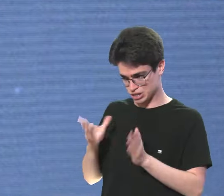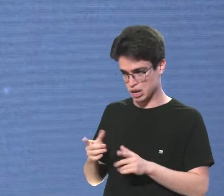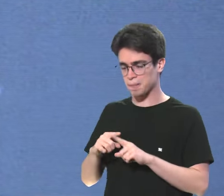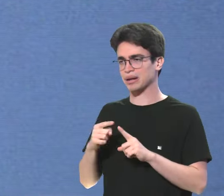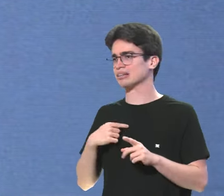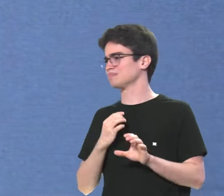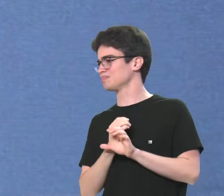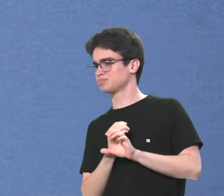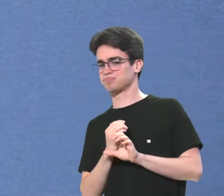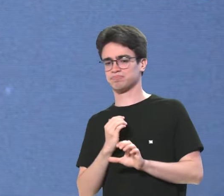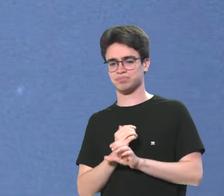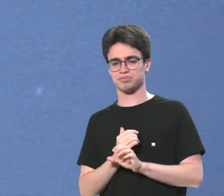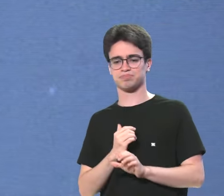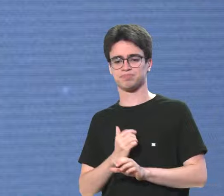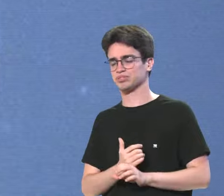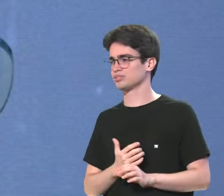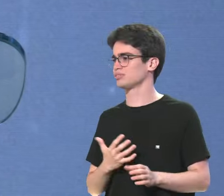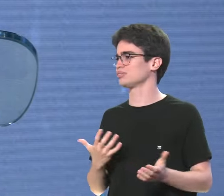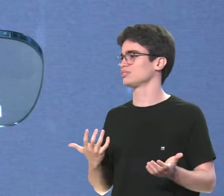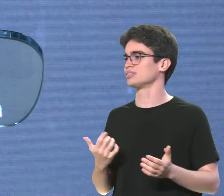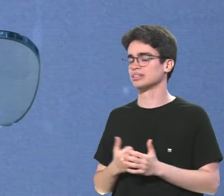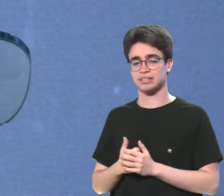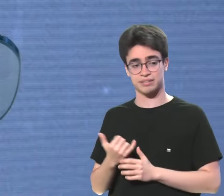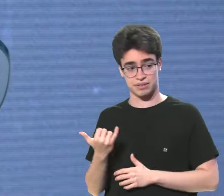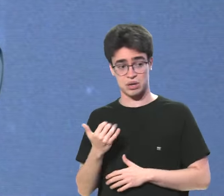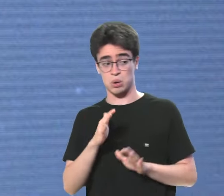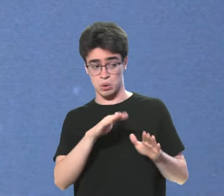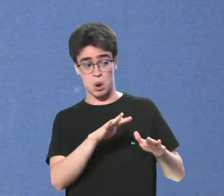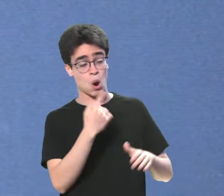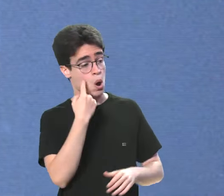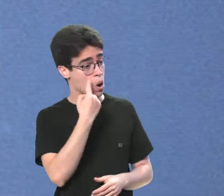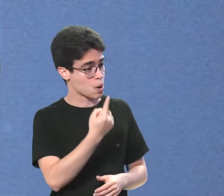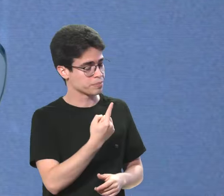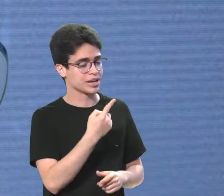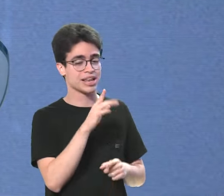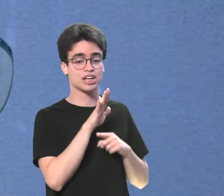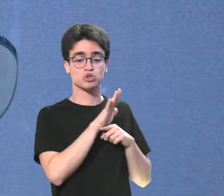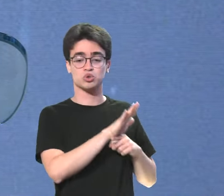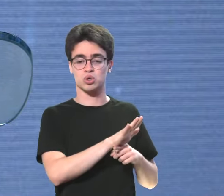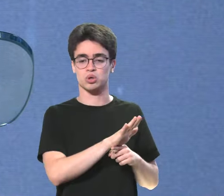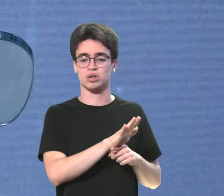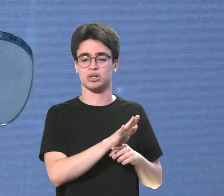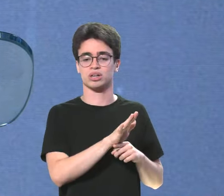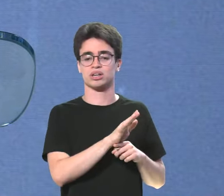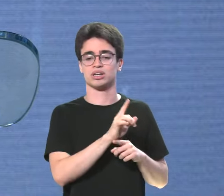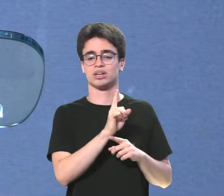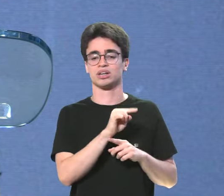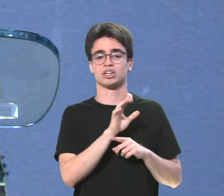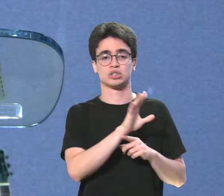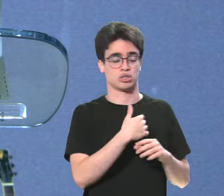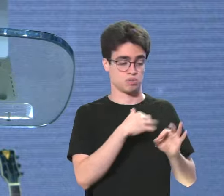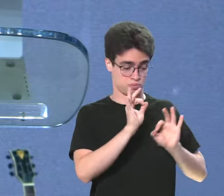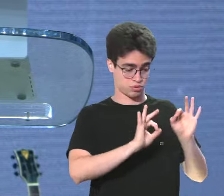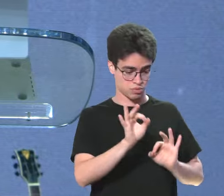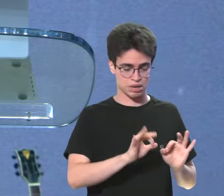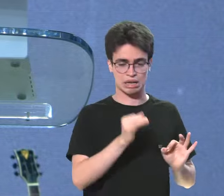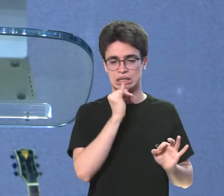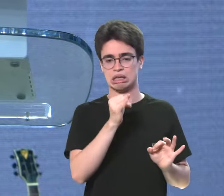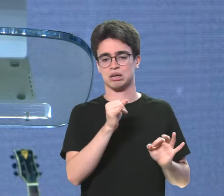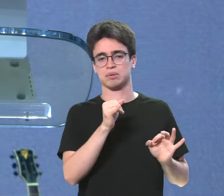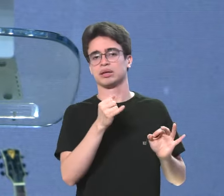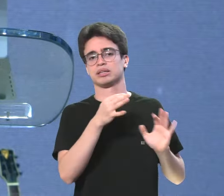conseguia fazer mais nada do que isso e ele falou olha cara e me ajudou me ajudou a me organizar ele não me ajudou